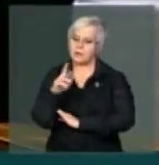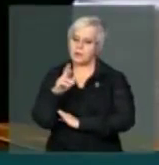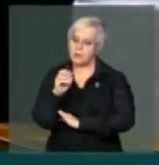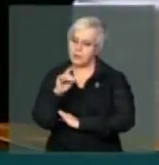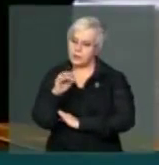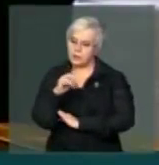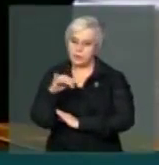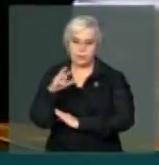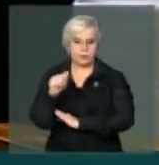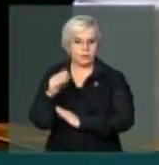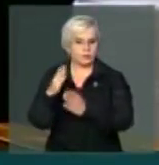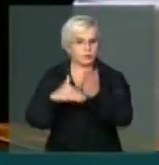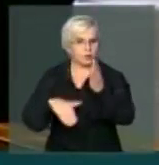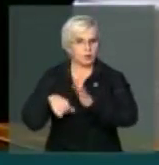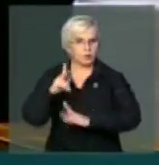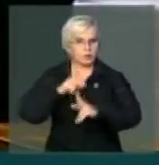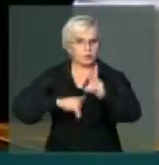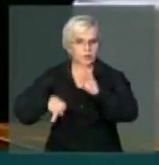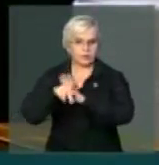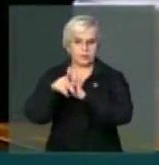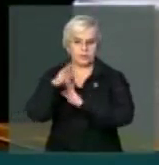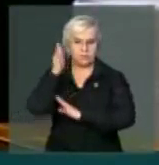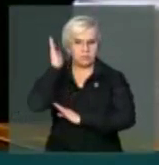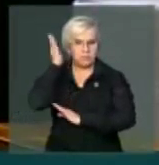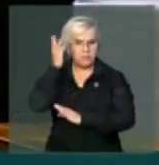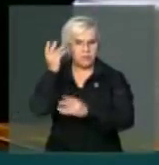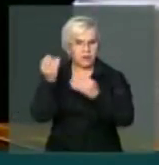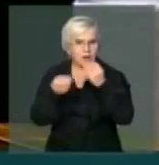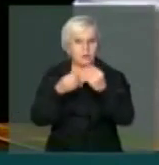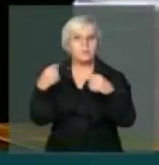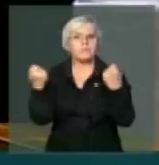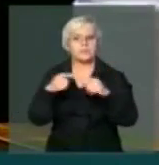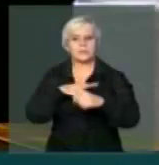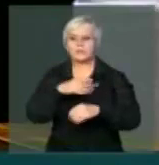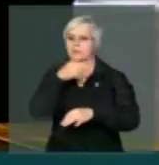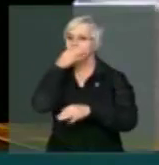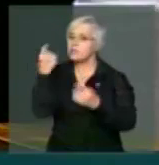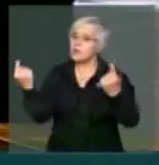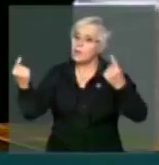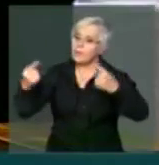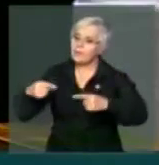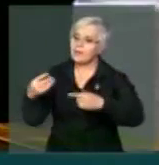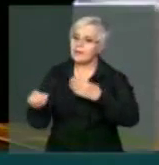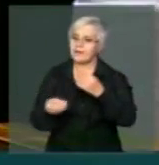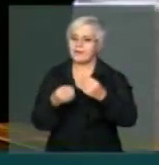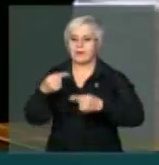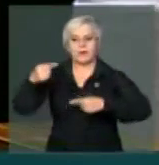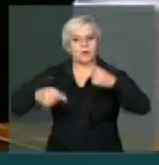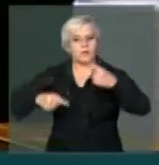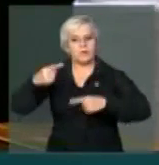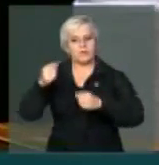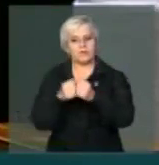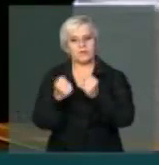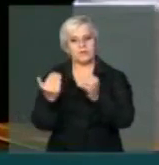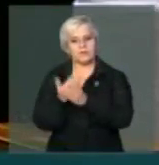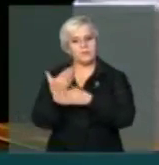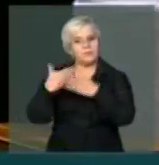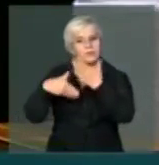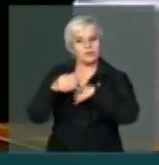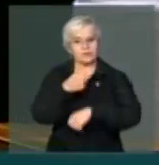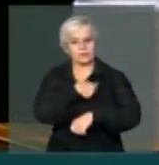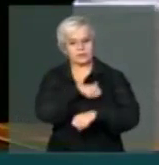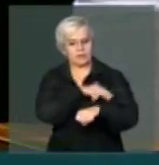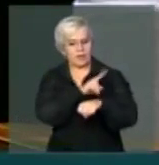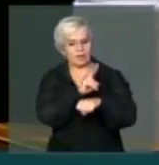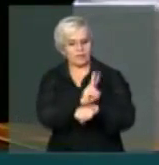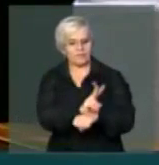unanimidade é burra. Compreendo que a oposição se faz necessário, como um dos pilares do processo de